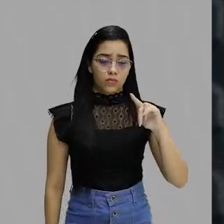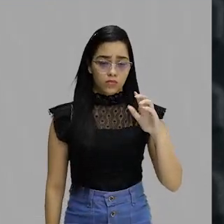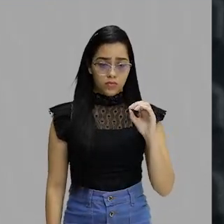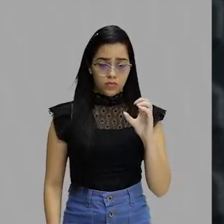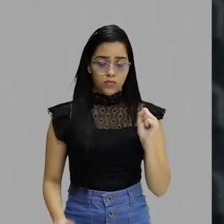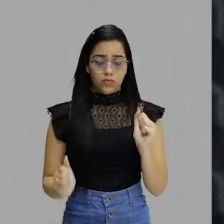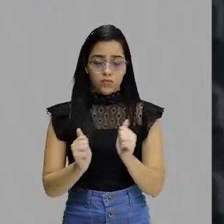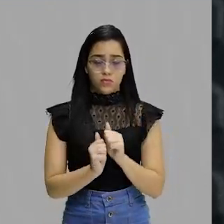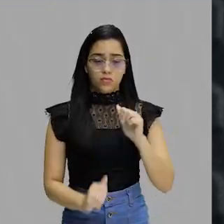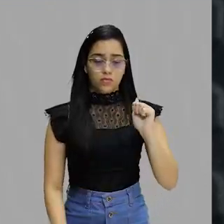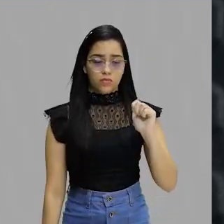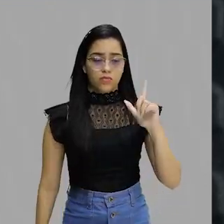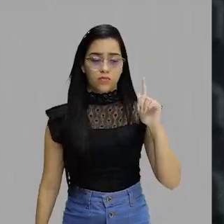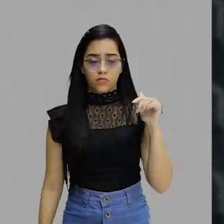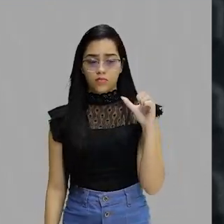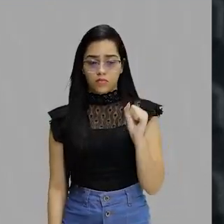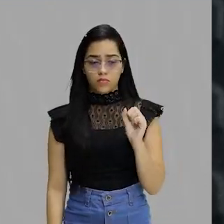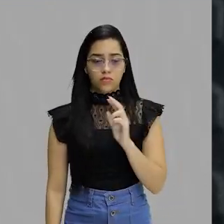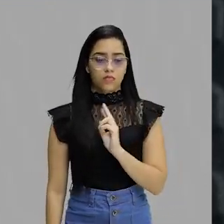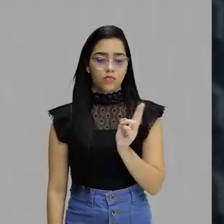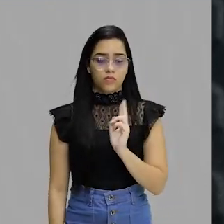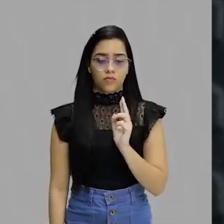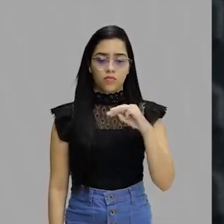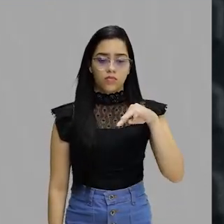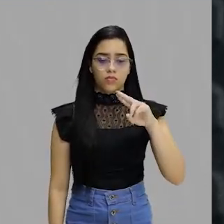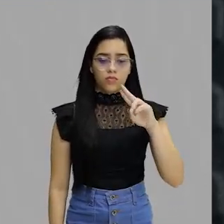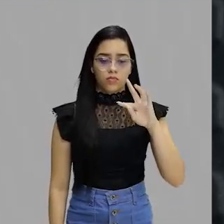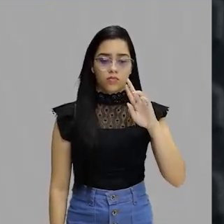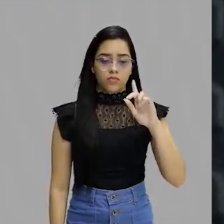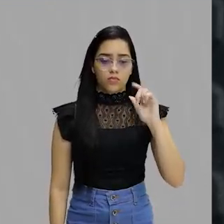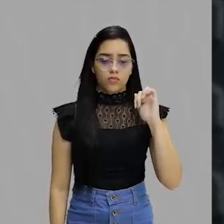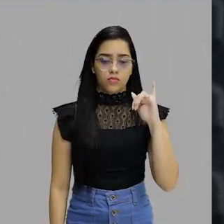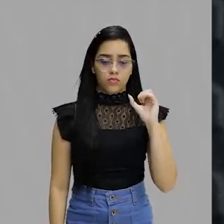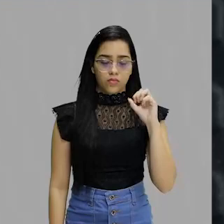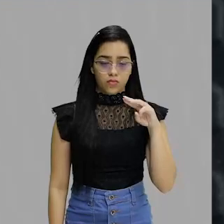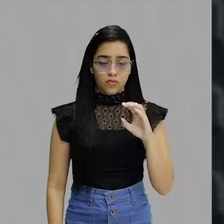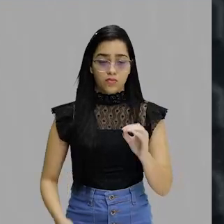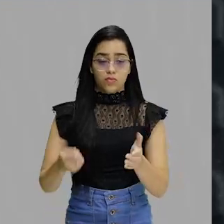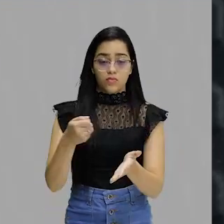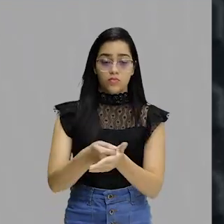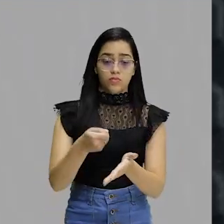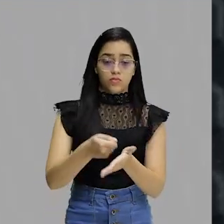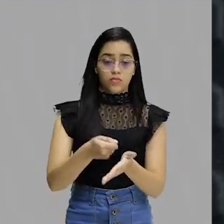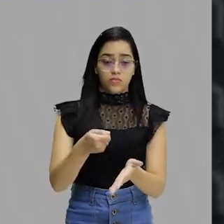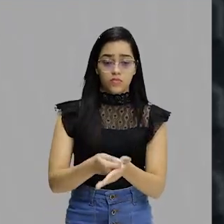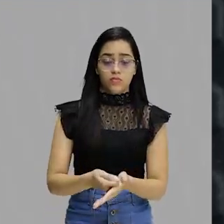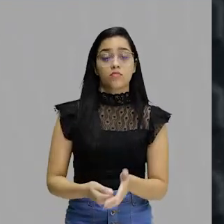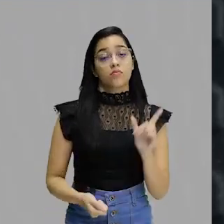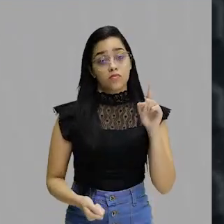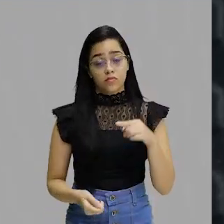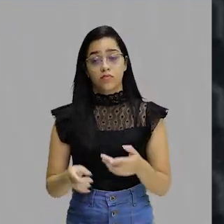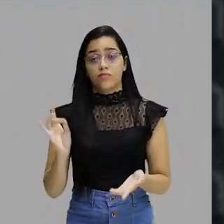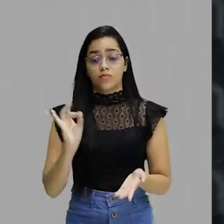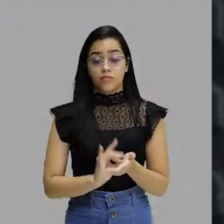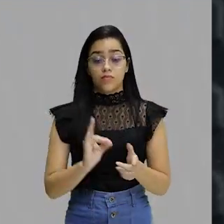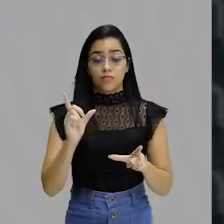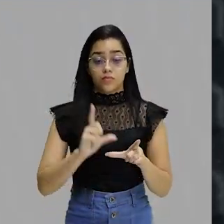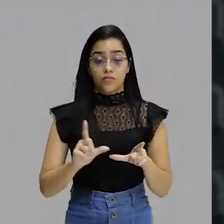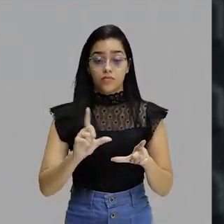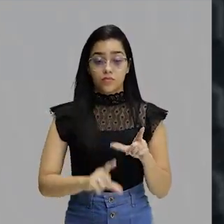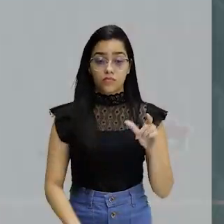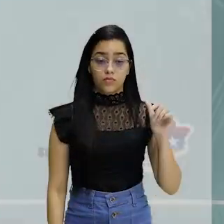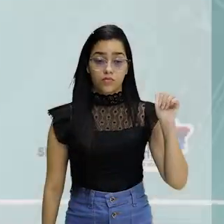a alga é chamada de mutualismo. É um mutualismo obrigatório. Então, realmente é a letra